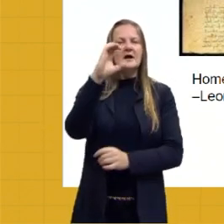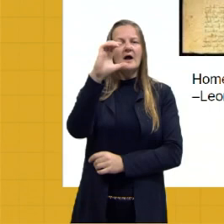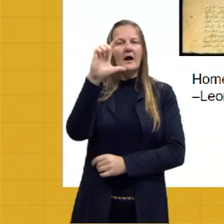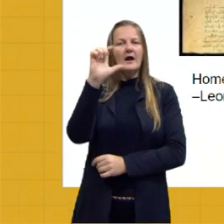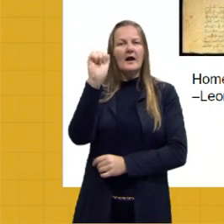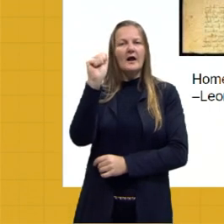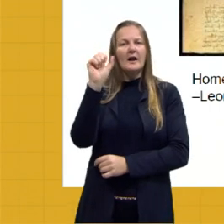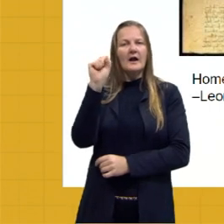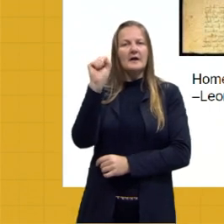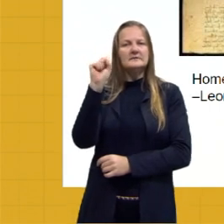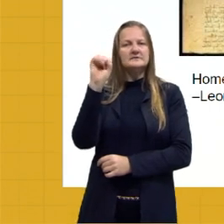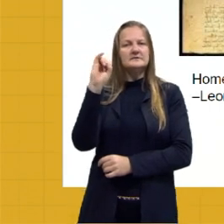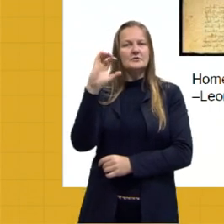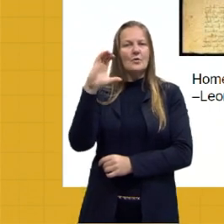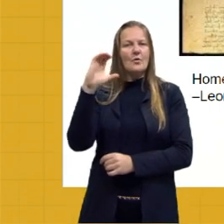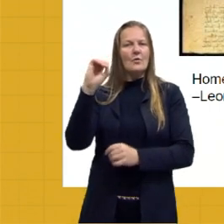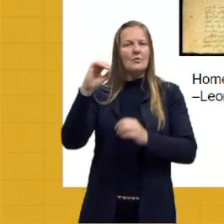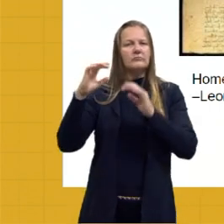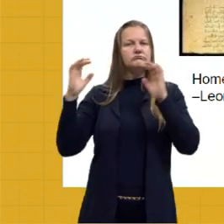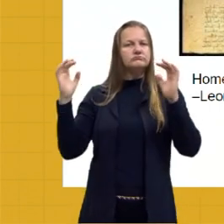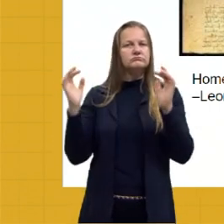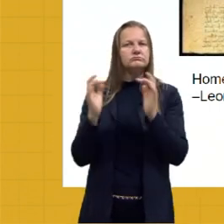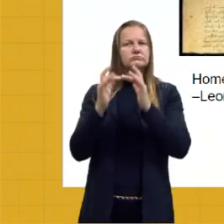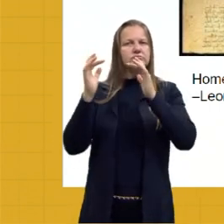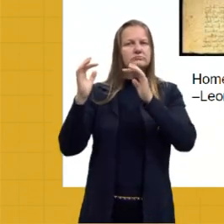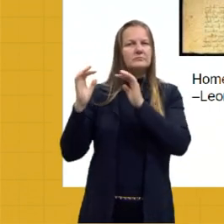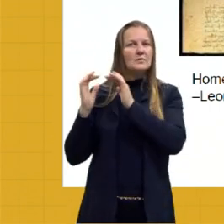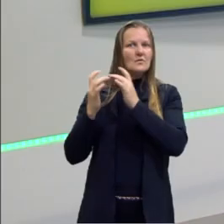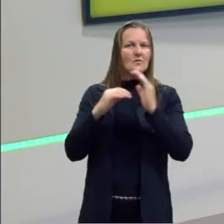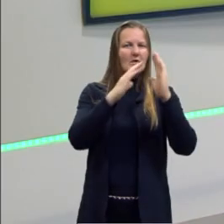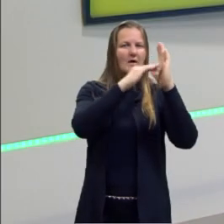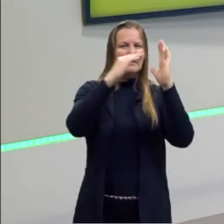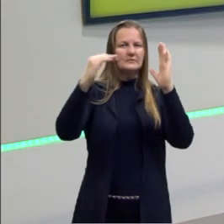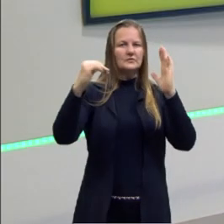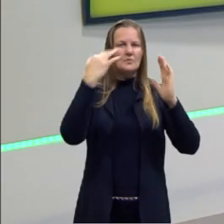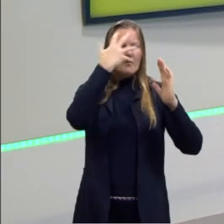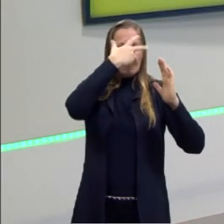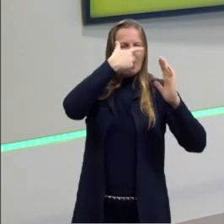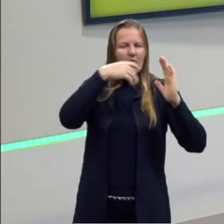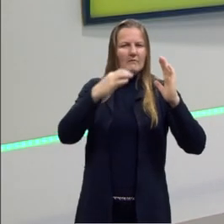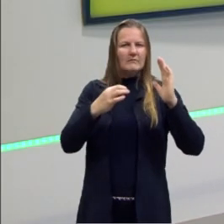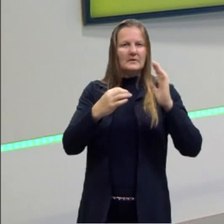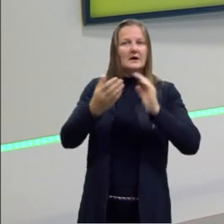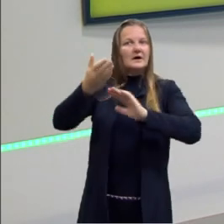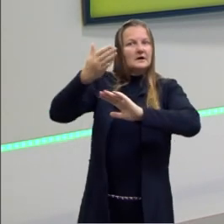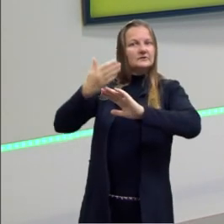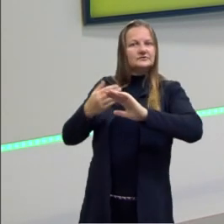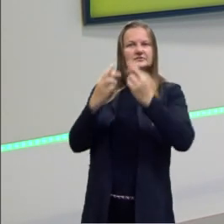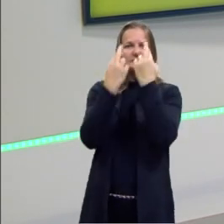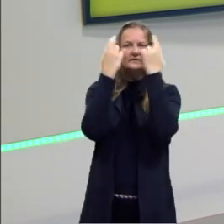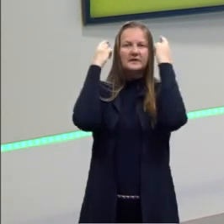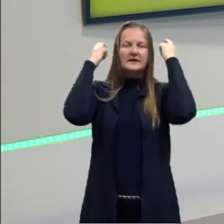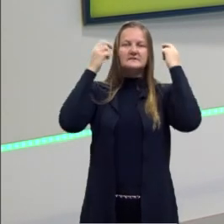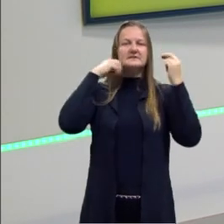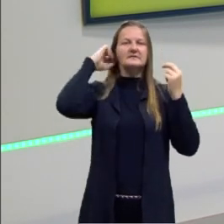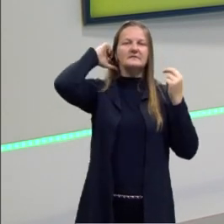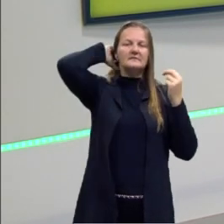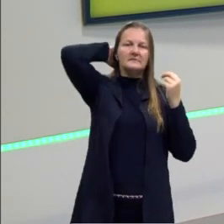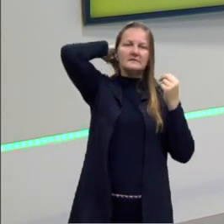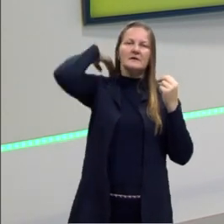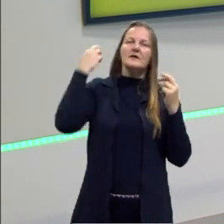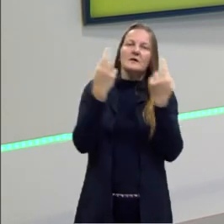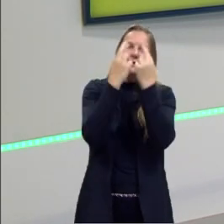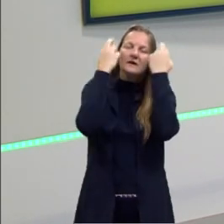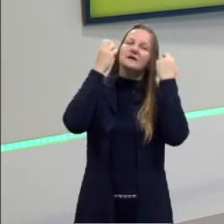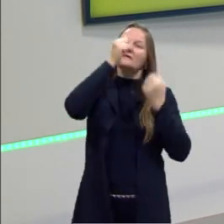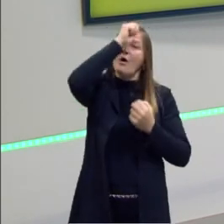Então aquela aquela aquele conceito estético de beleza que nós encontramos lá na Grécia Que Nós